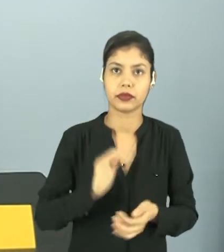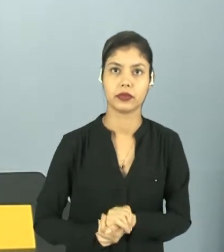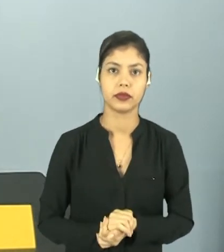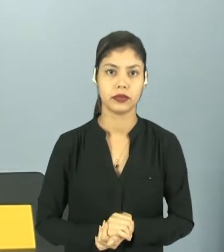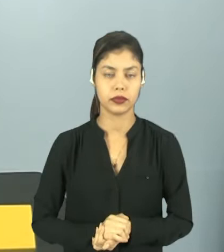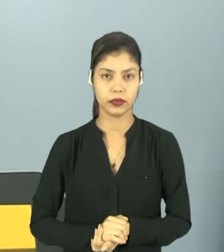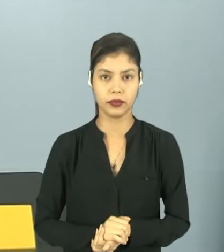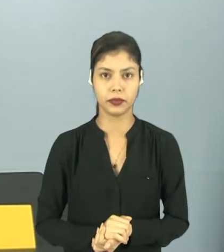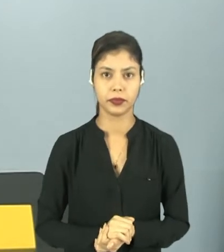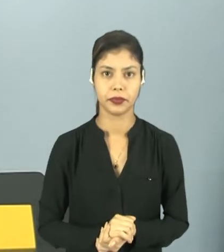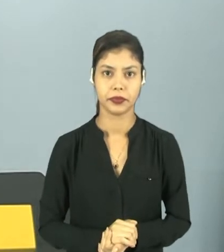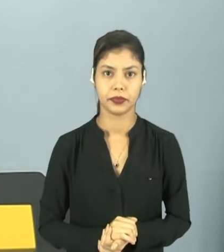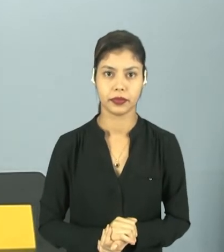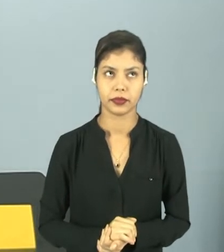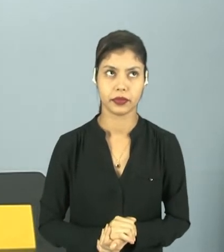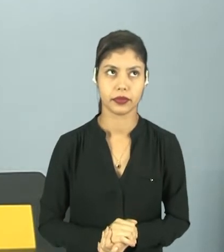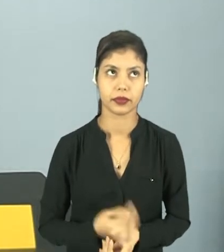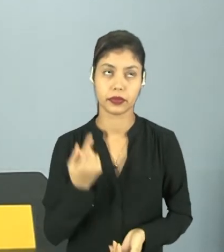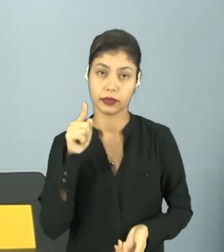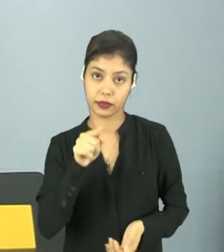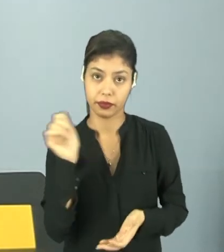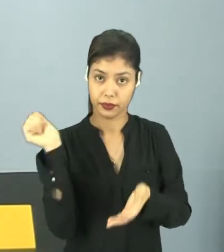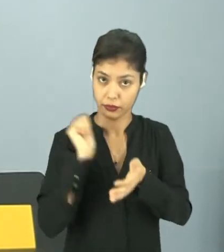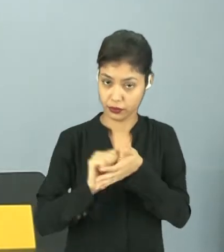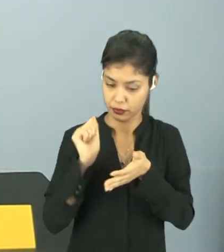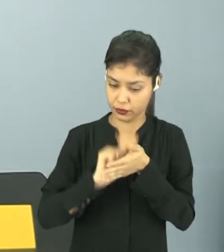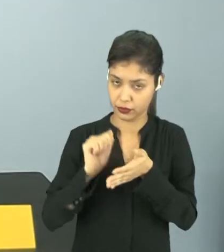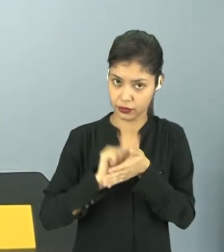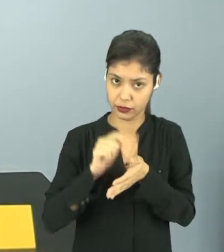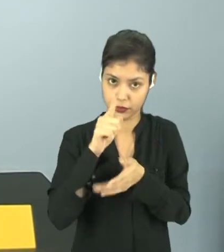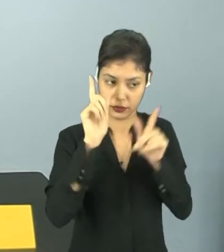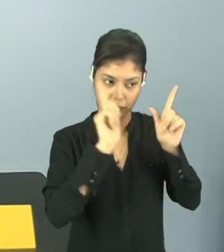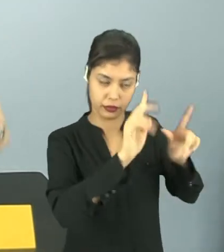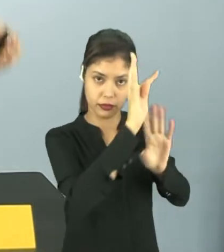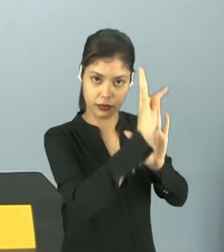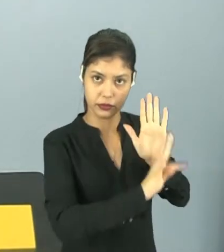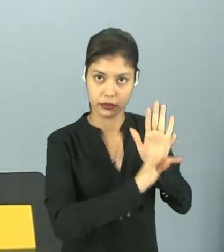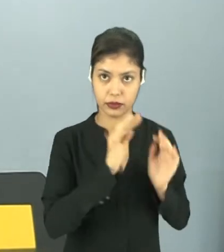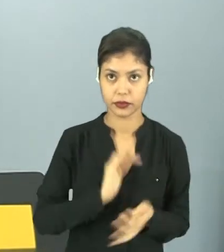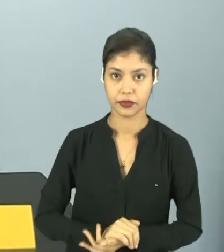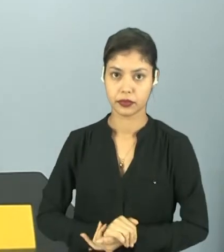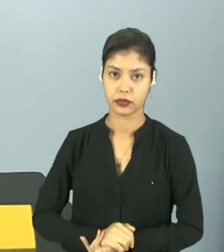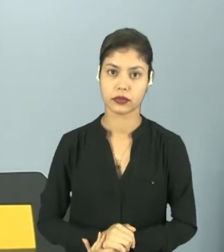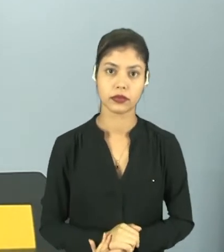perguntinhas que nós vamos riscar o nosso texto, tá bom?